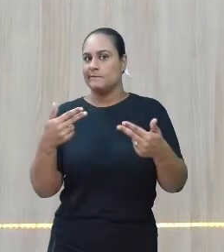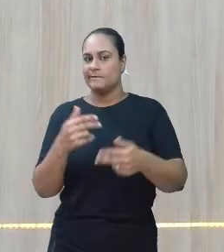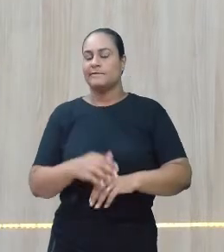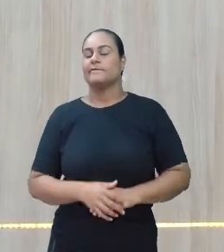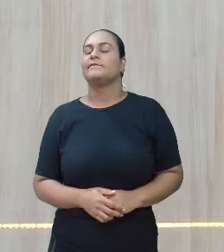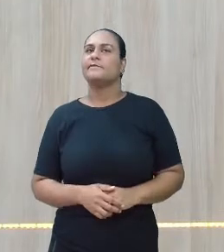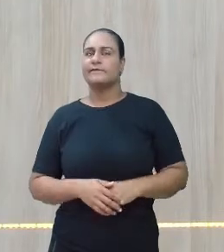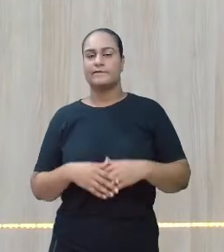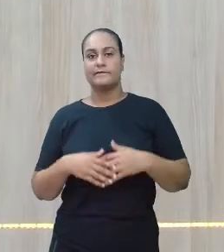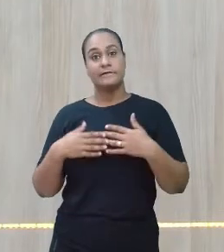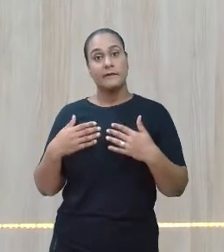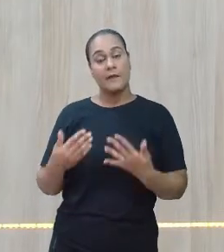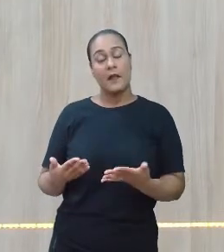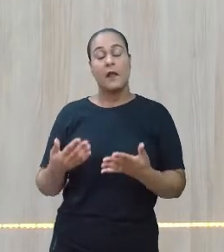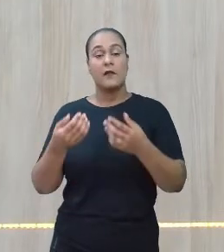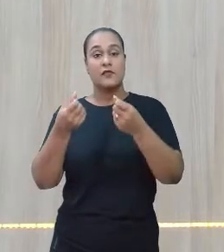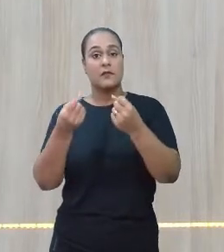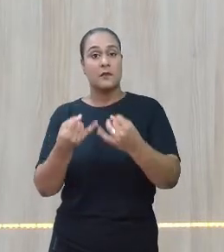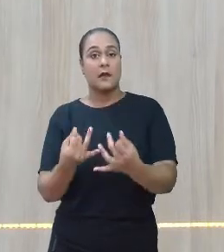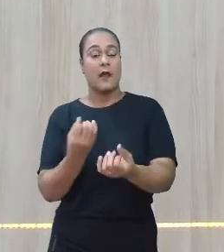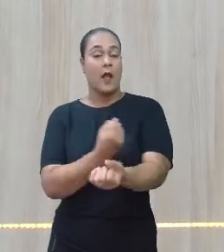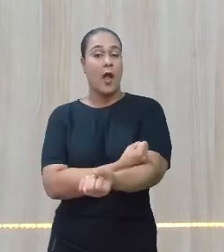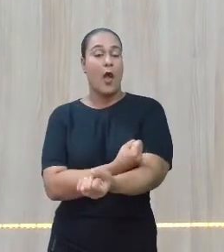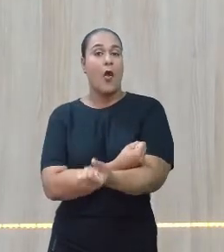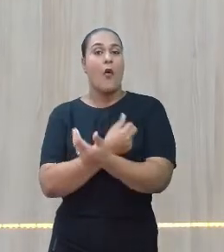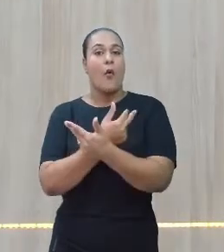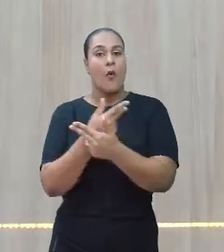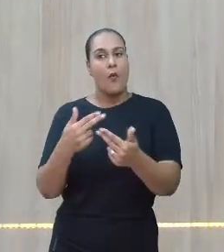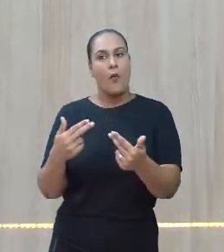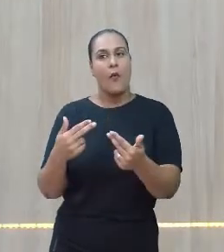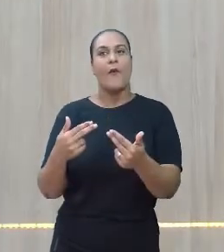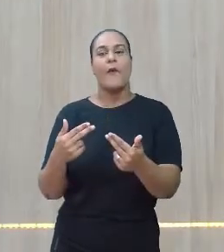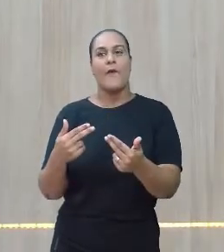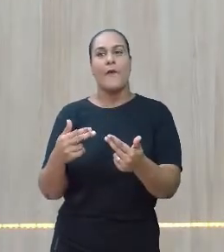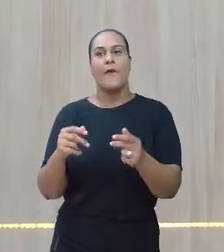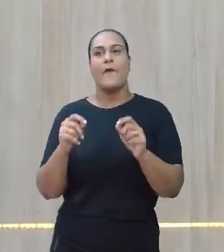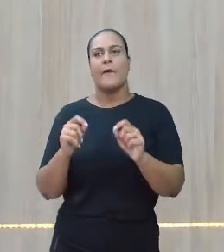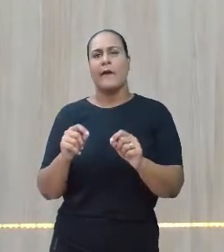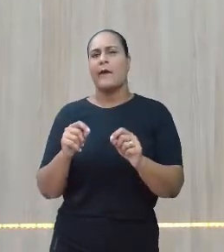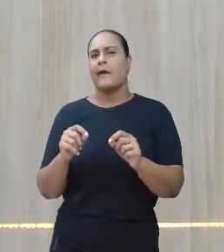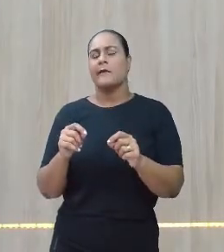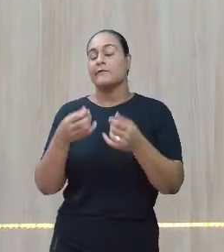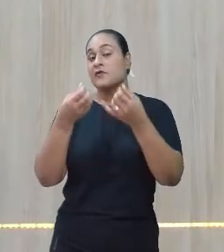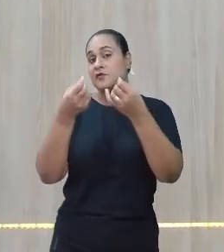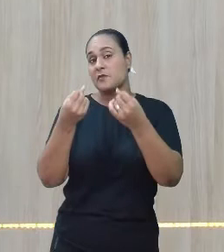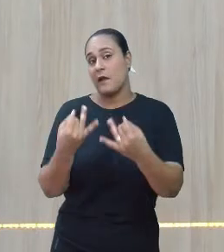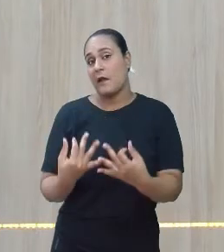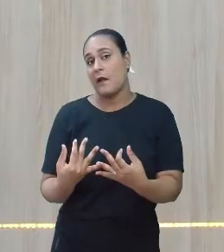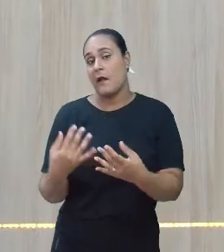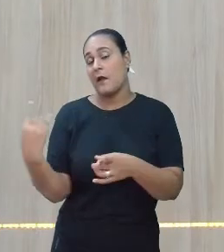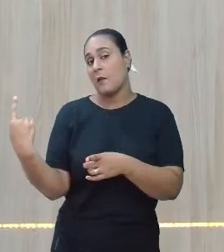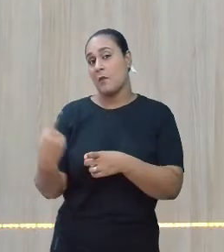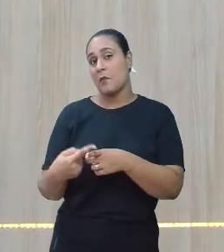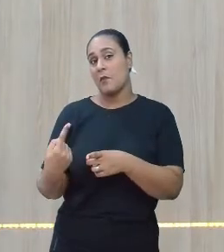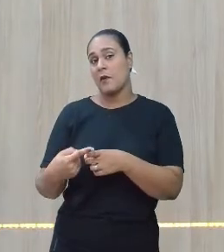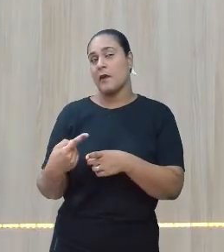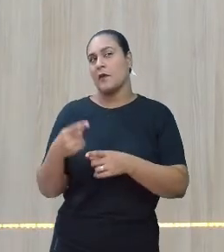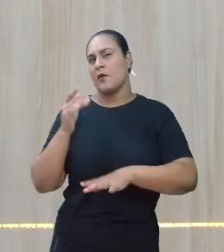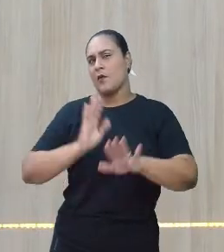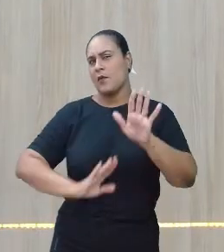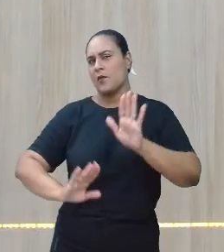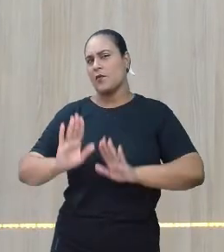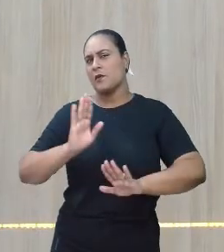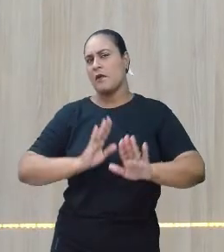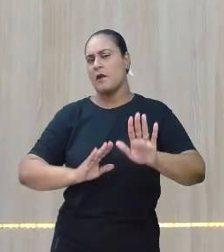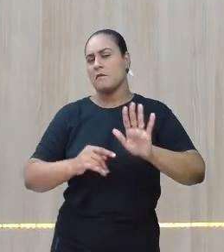Mas, claro, a gente começa a falar de droga, né? E vamos aí dizer por quê, né? Eu estou com esse cuidado de